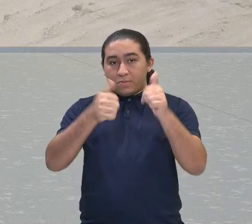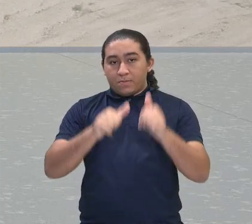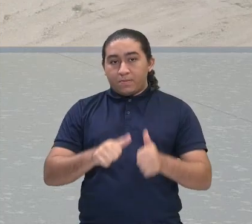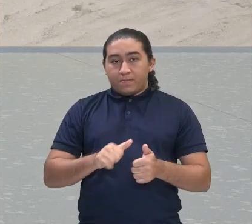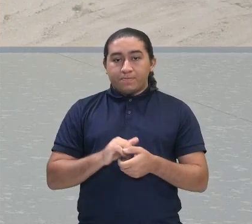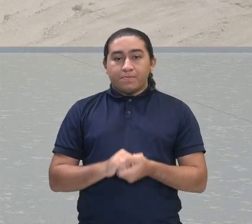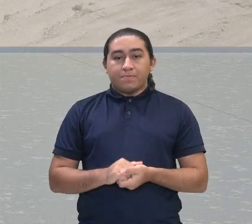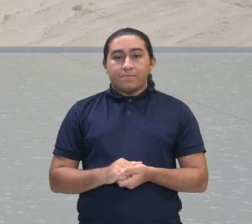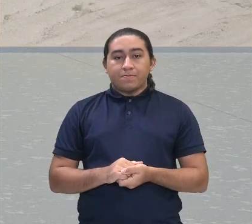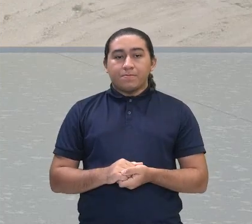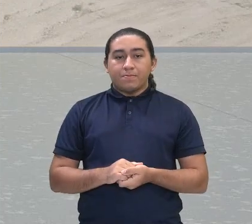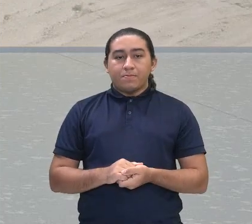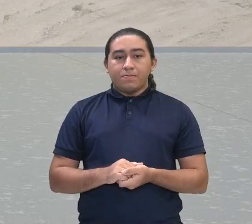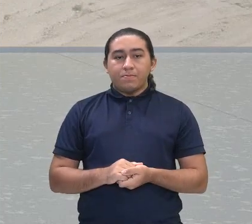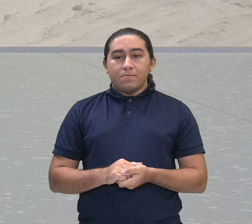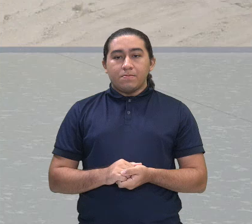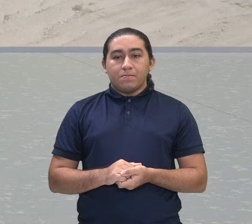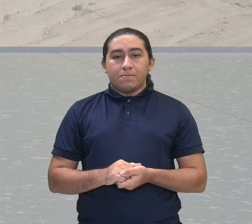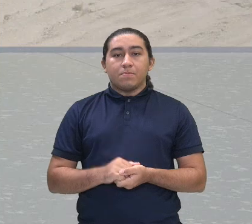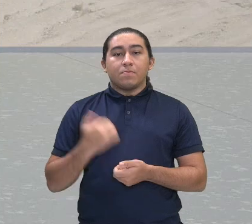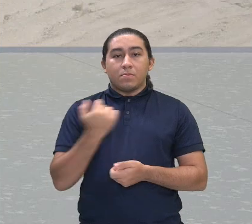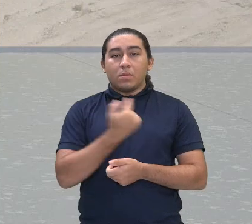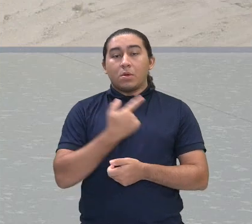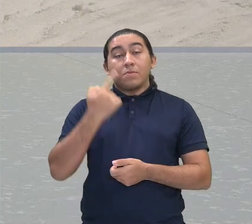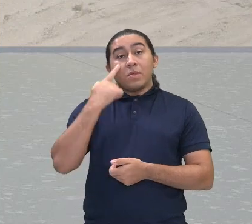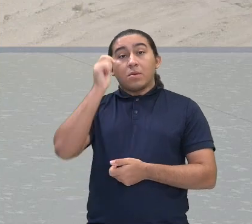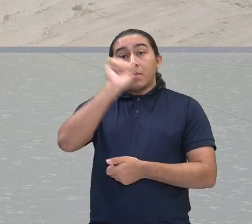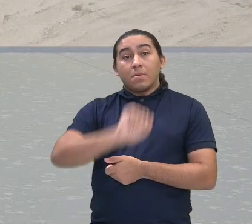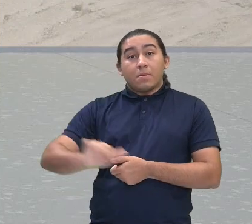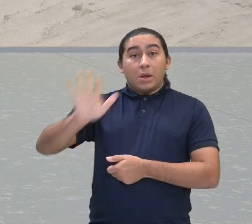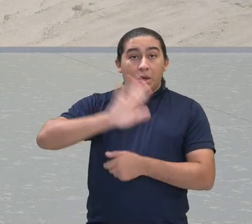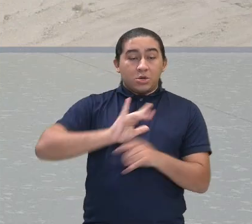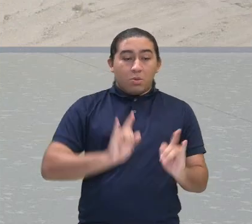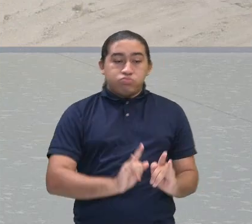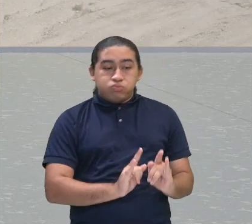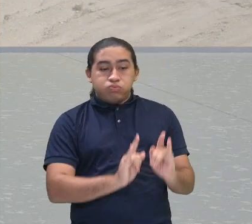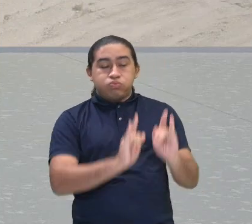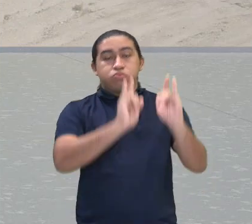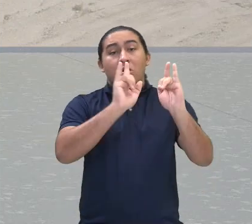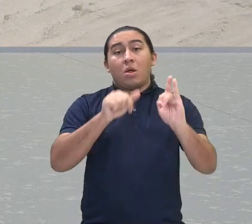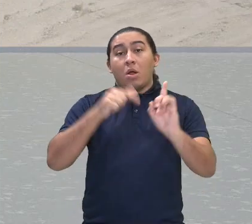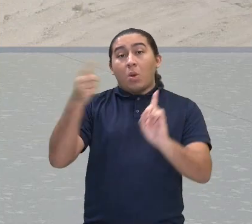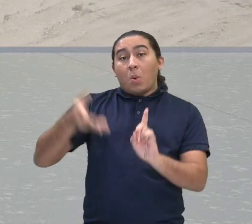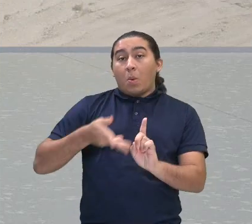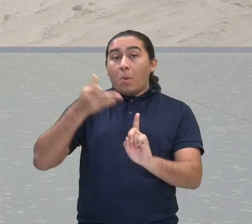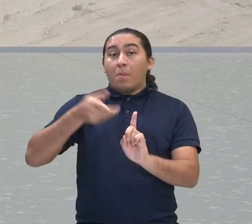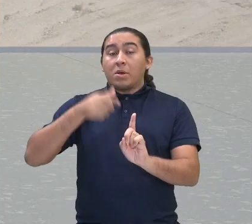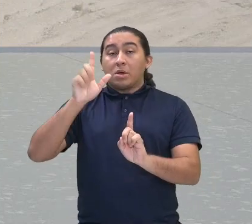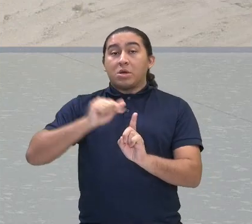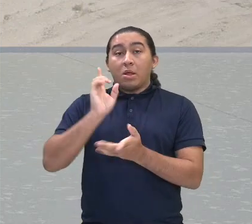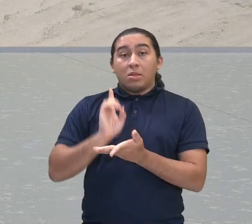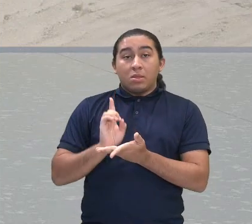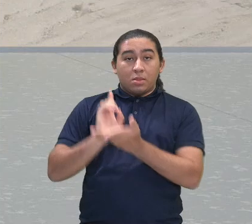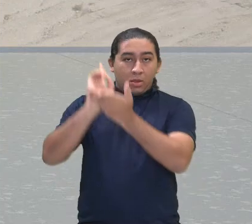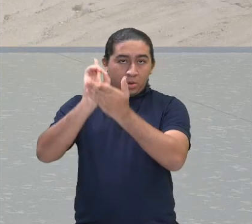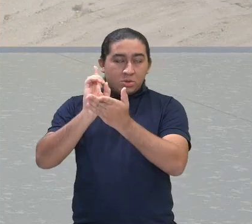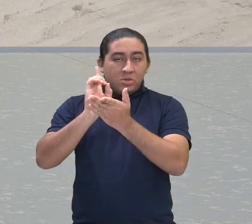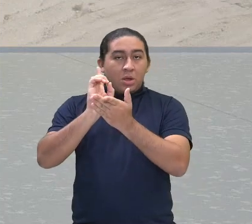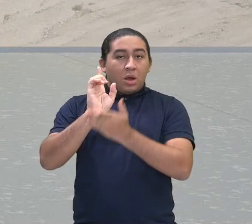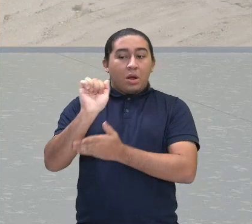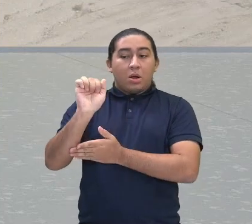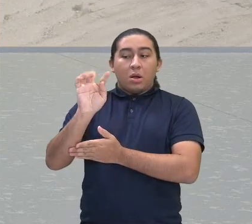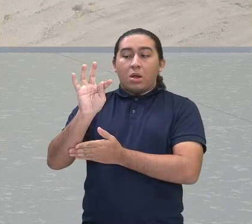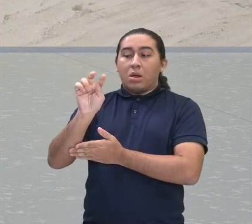Quando nós estamos aqui nesse cenário, a gente vê esse templo grandioso em homenagem, né, à deusa Atena, né, que era